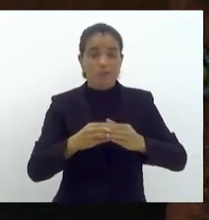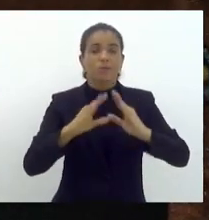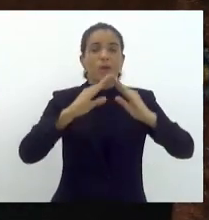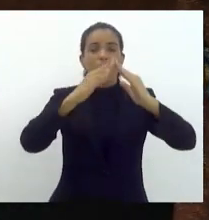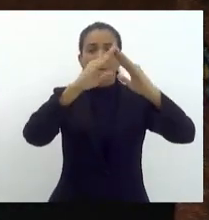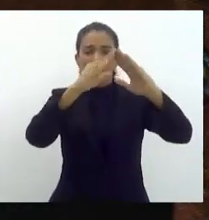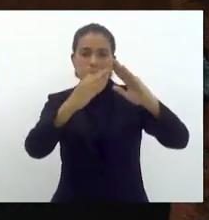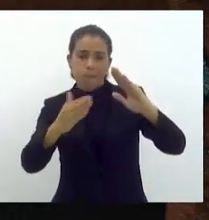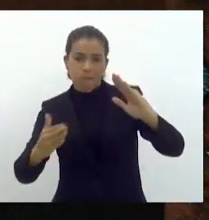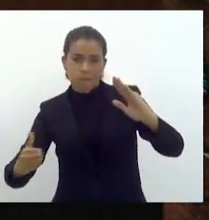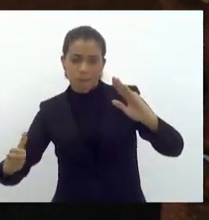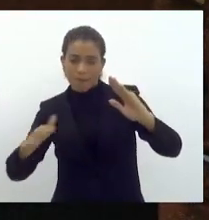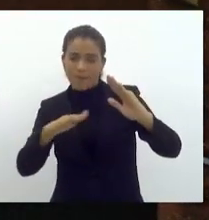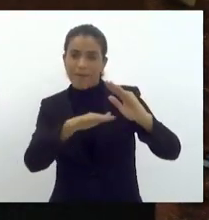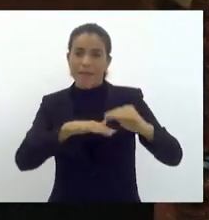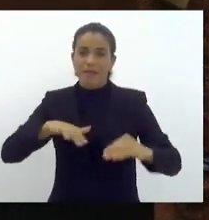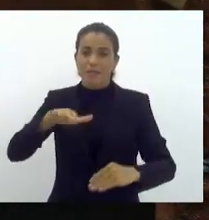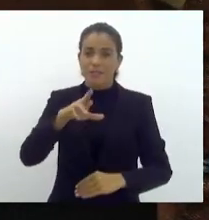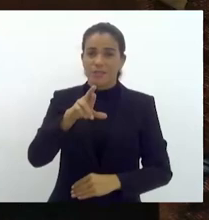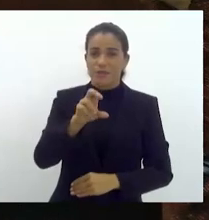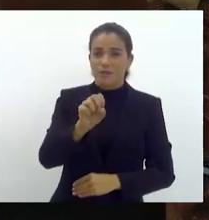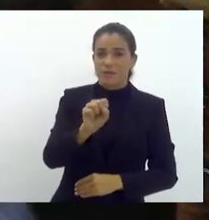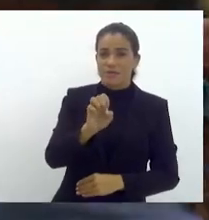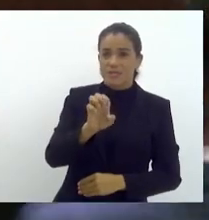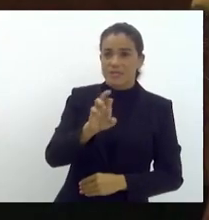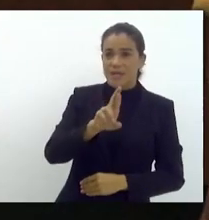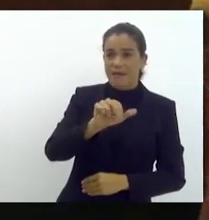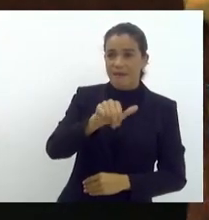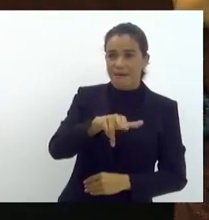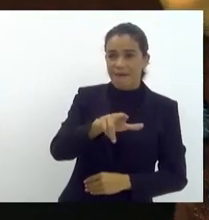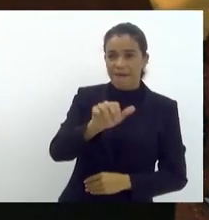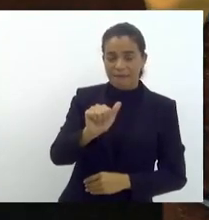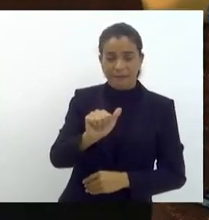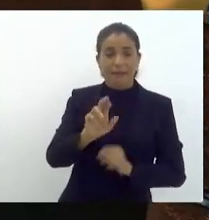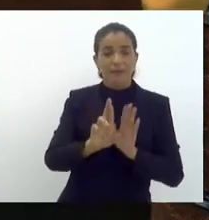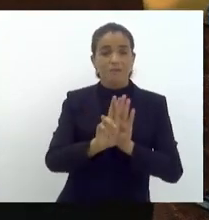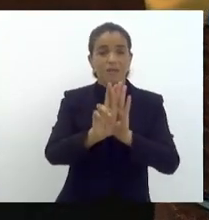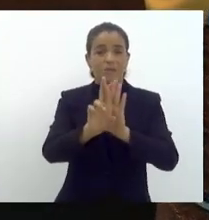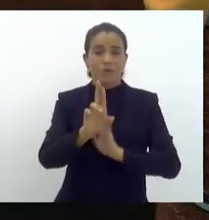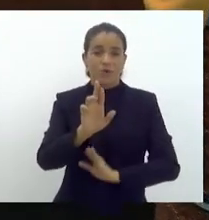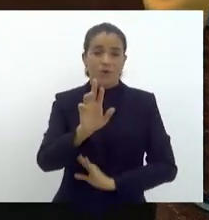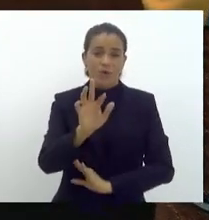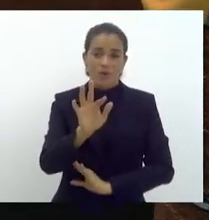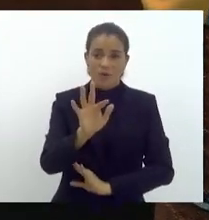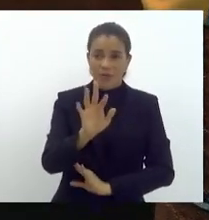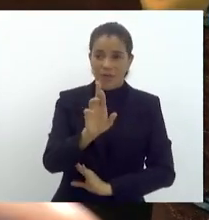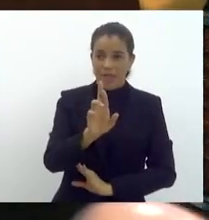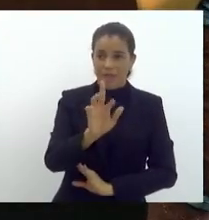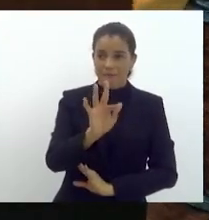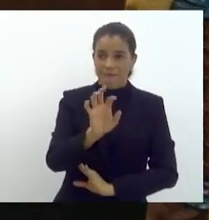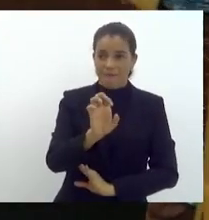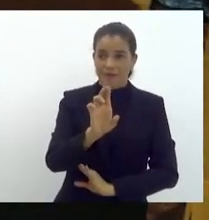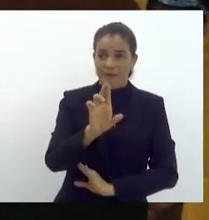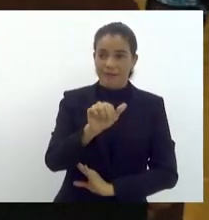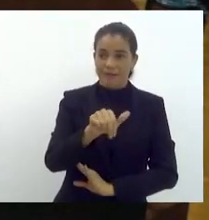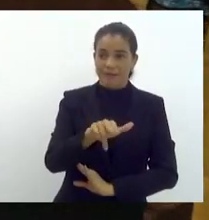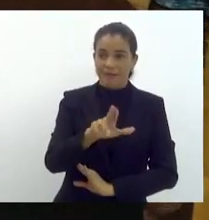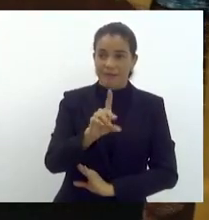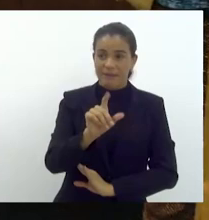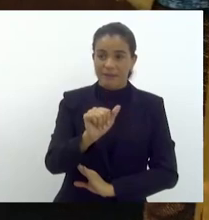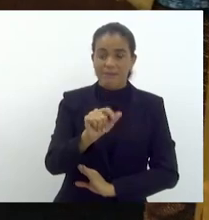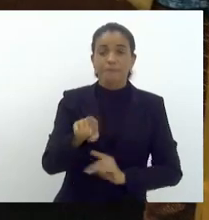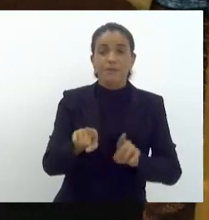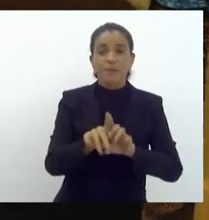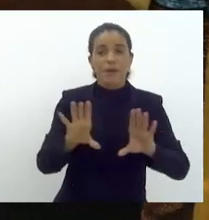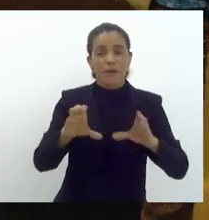da Região Serrana representada aqui pela Cláudia Renata e várias famílias de Petrópolis agradecer ao presidente da Comissão